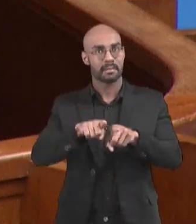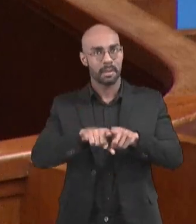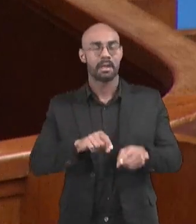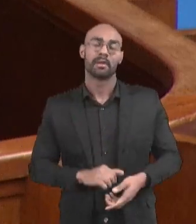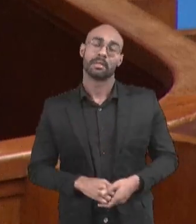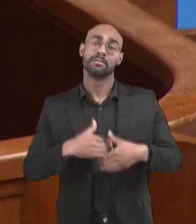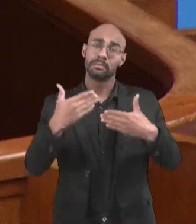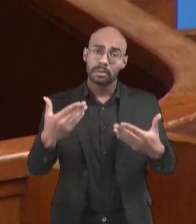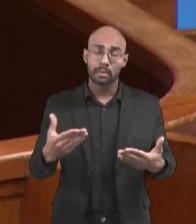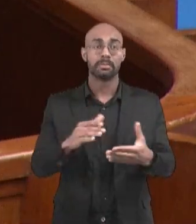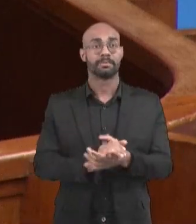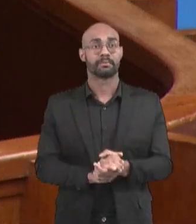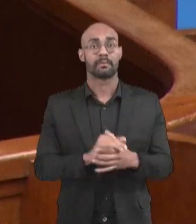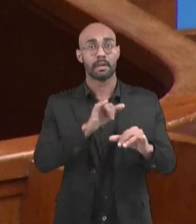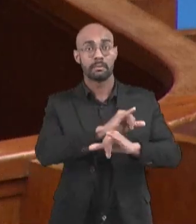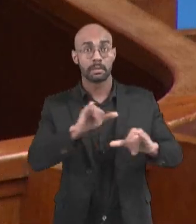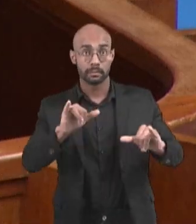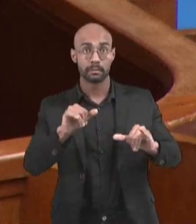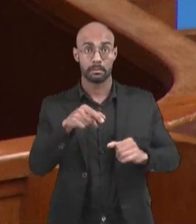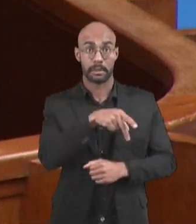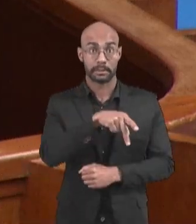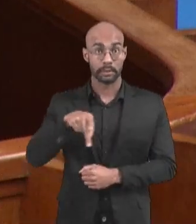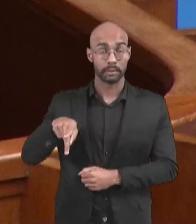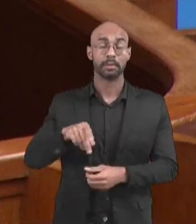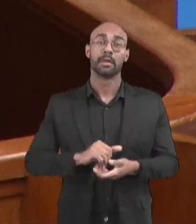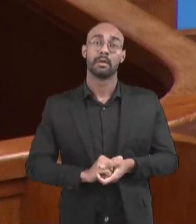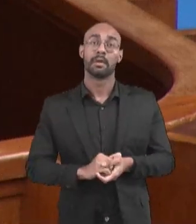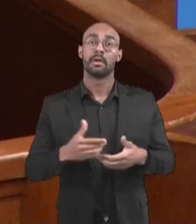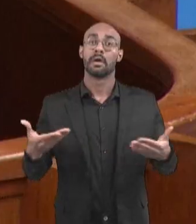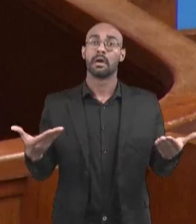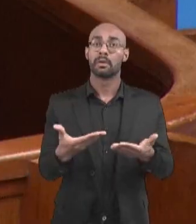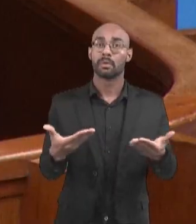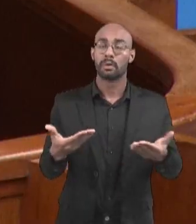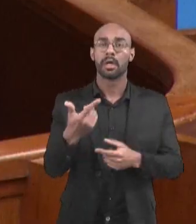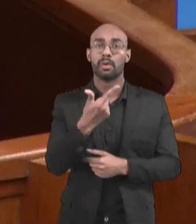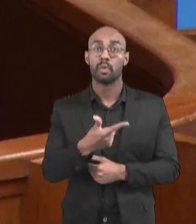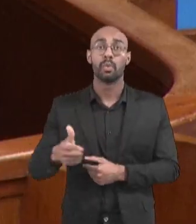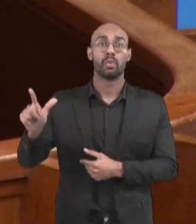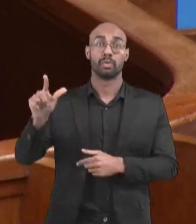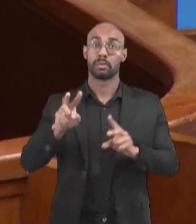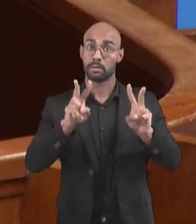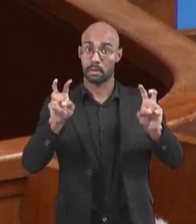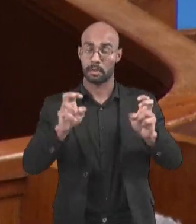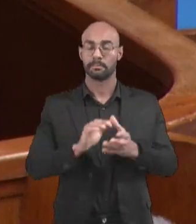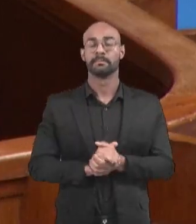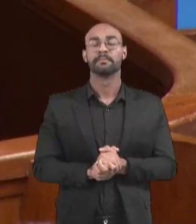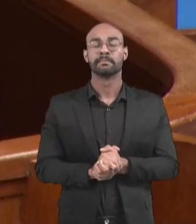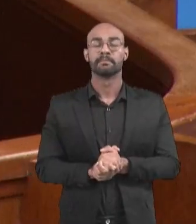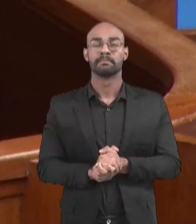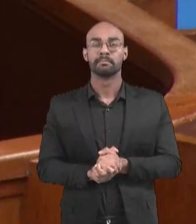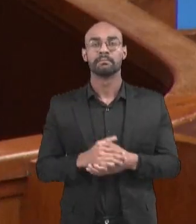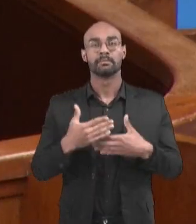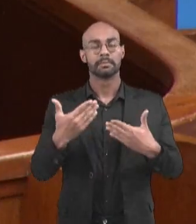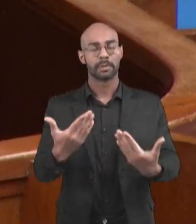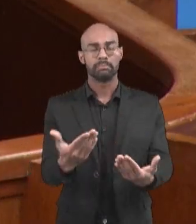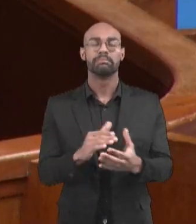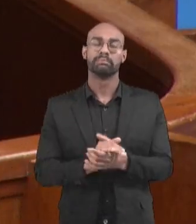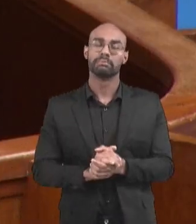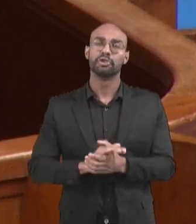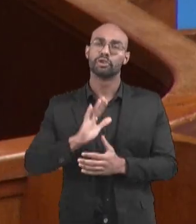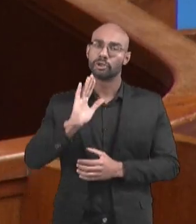eu queria dizer, deputado presidente, que agora eu vou tratar de um outro assunto, um assunto que